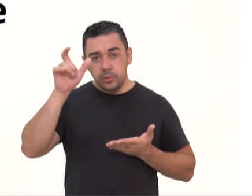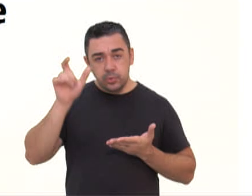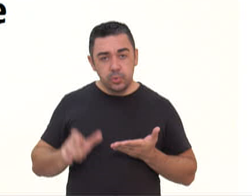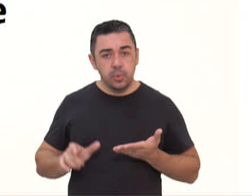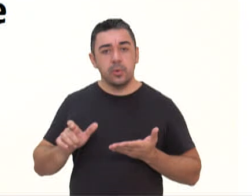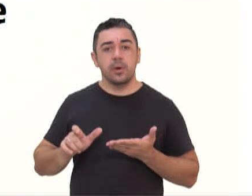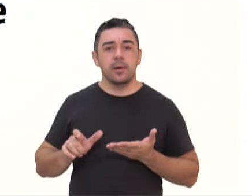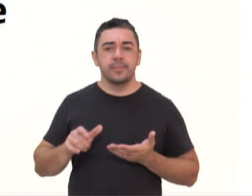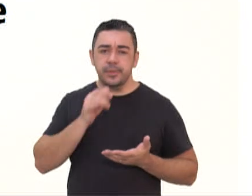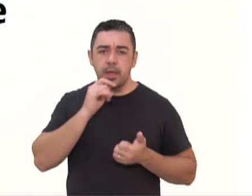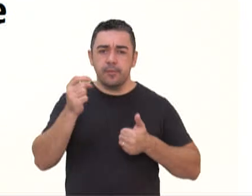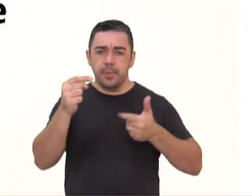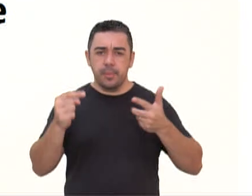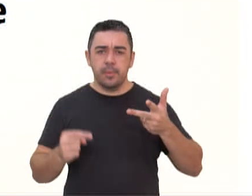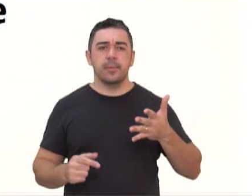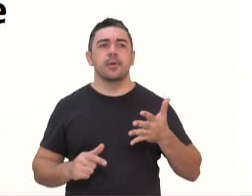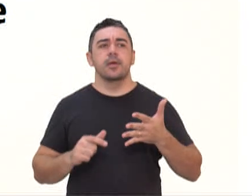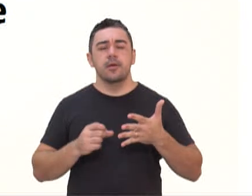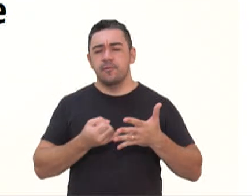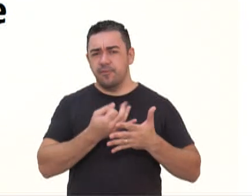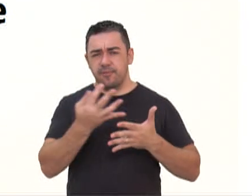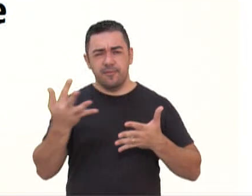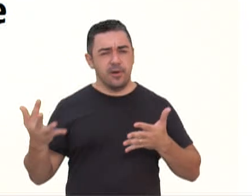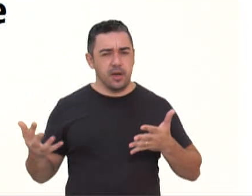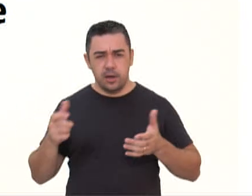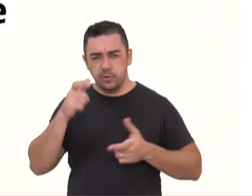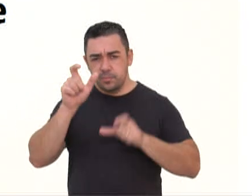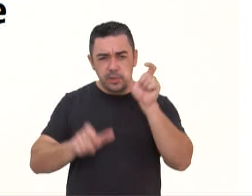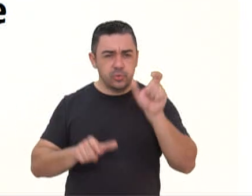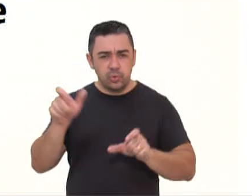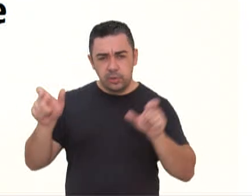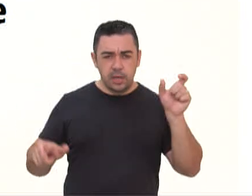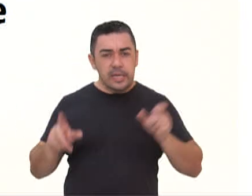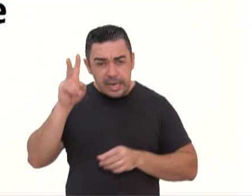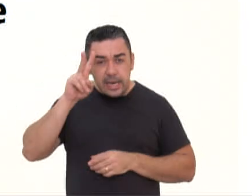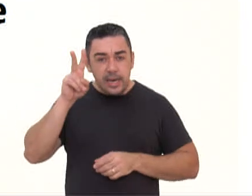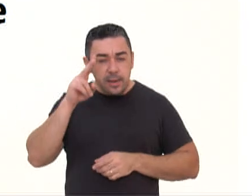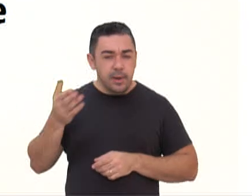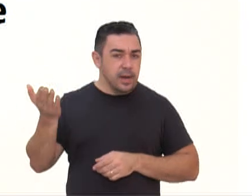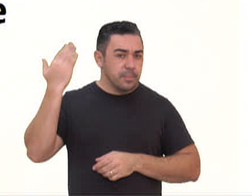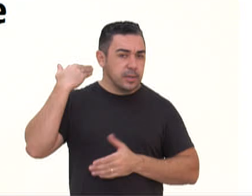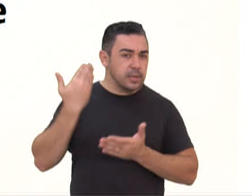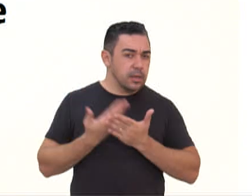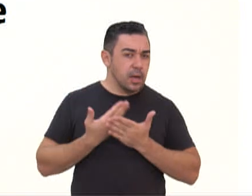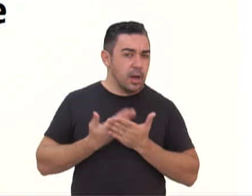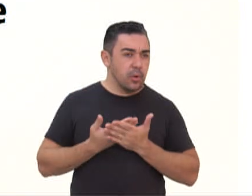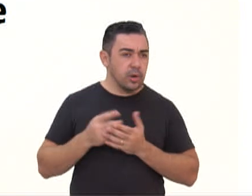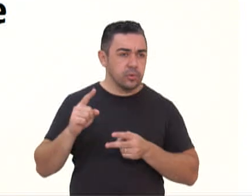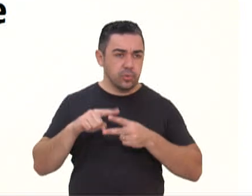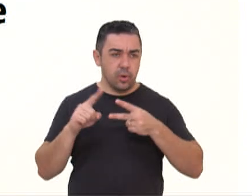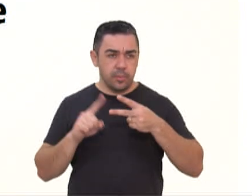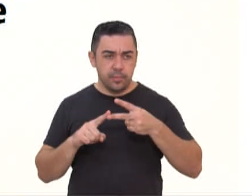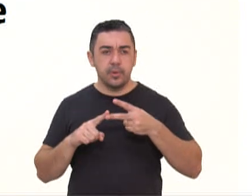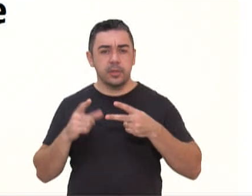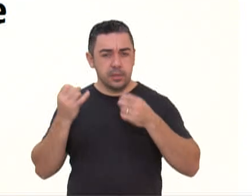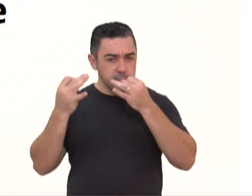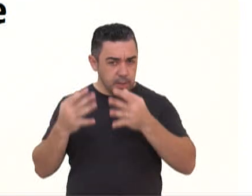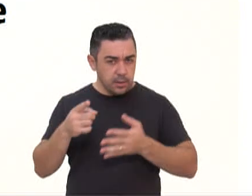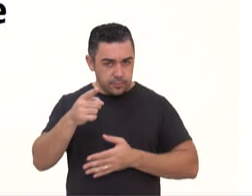Luiz Gama, José do Patrocínio e tantas outras. Lembra que nós falamos dele na última aula, desses 2 nomes?